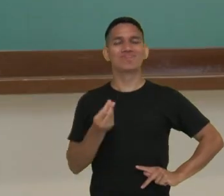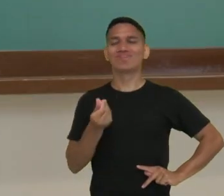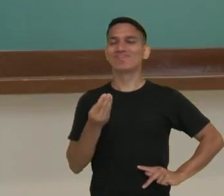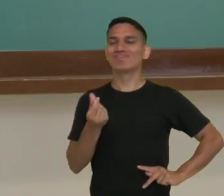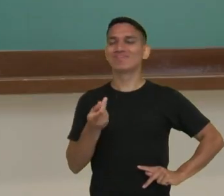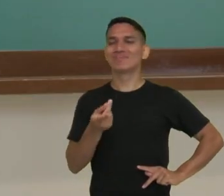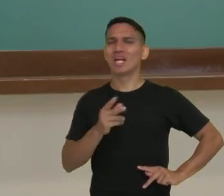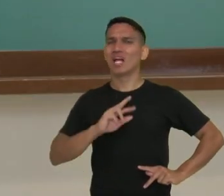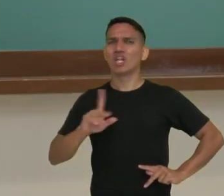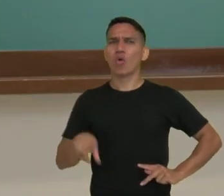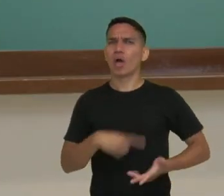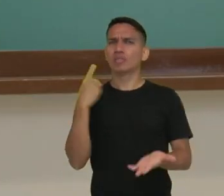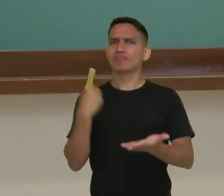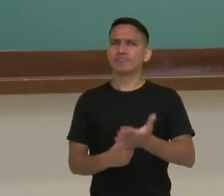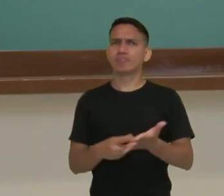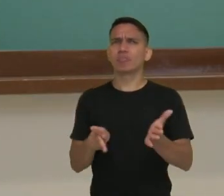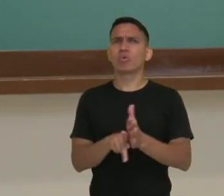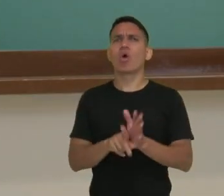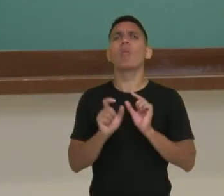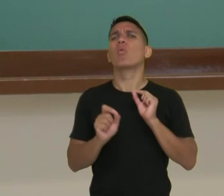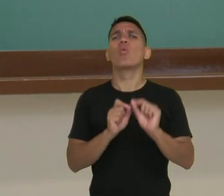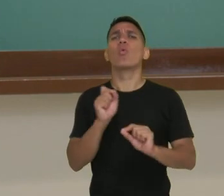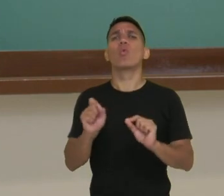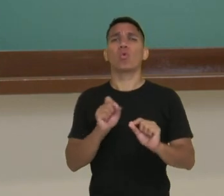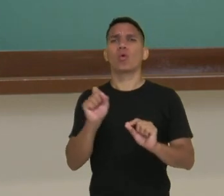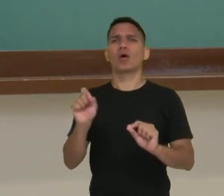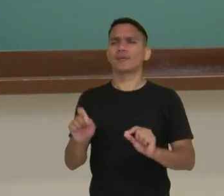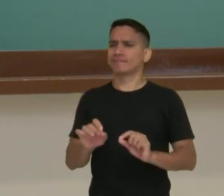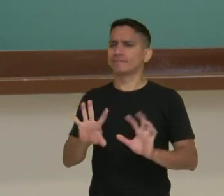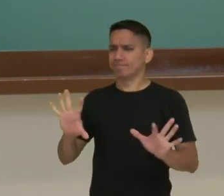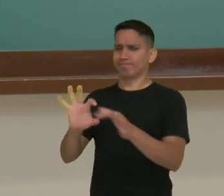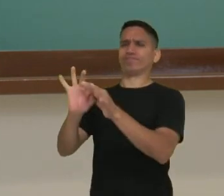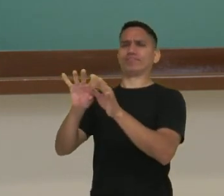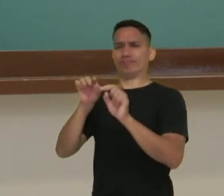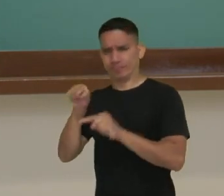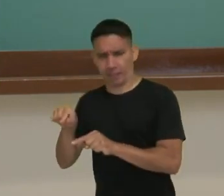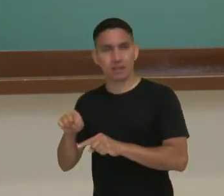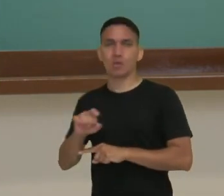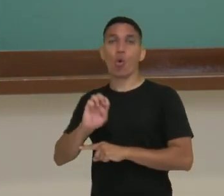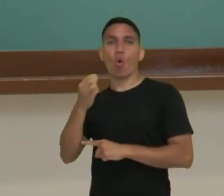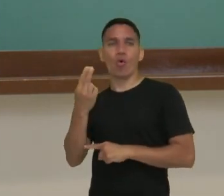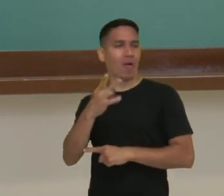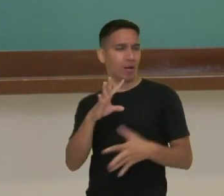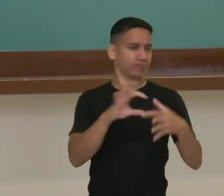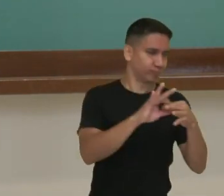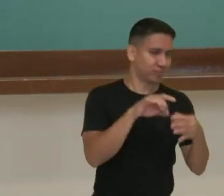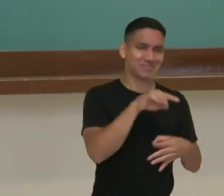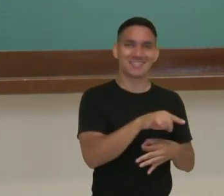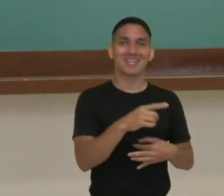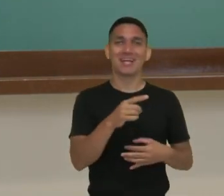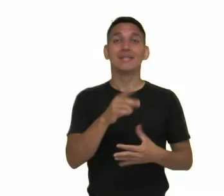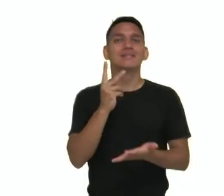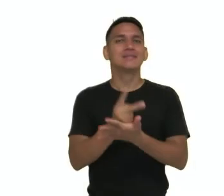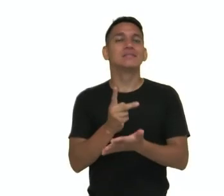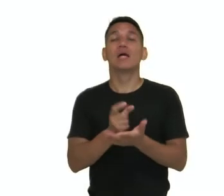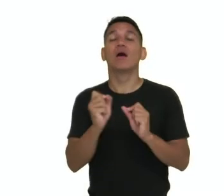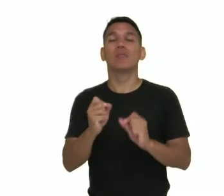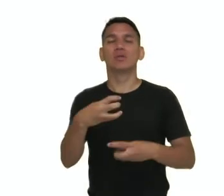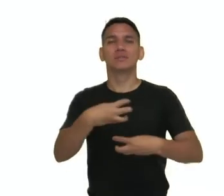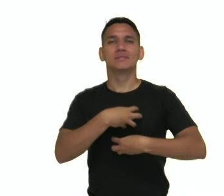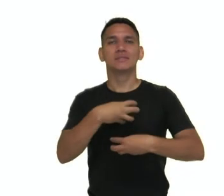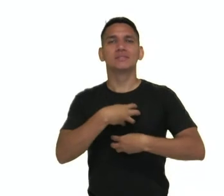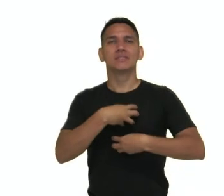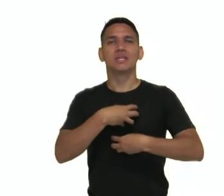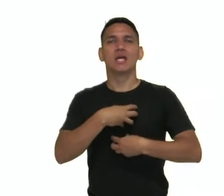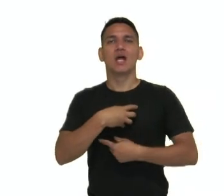convencional, que não colocava ali um lugar acertado sobre um posicionamento, acabava obrigava